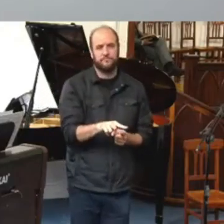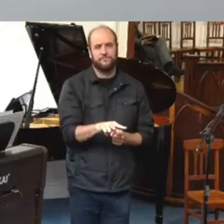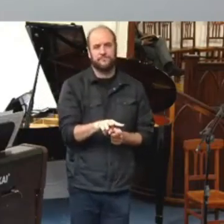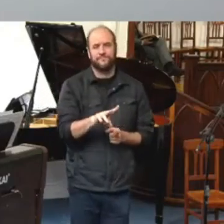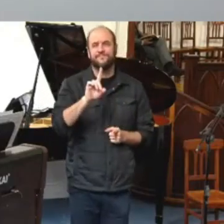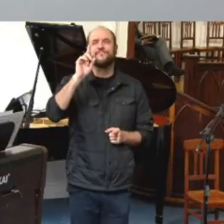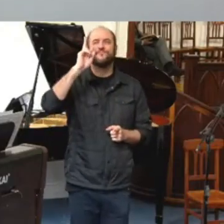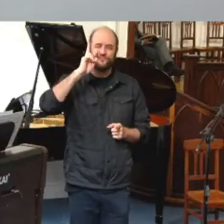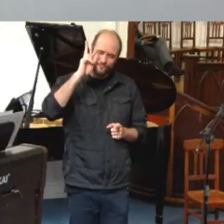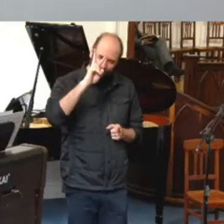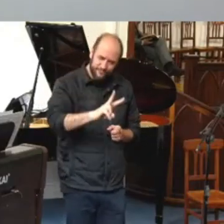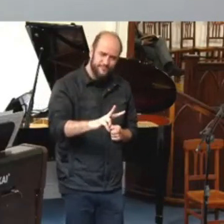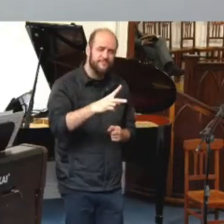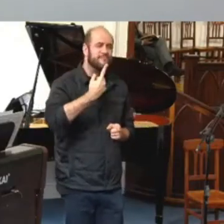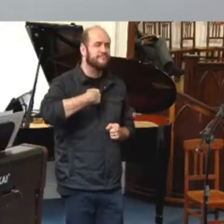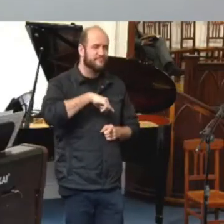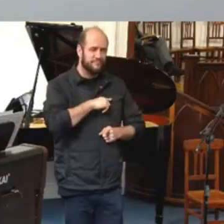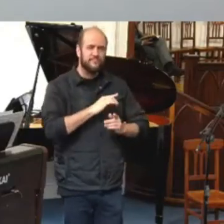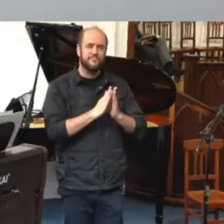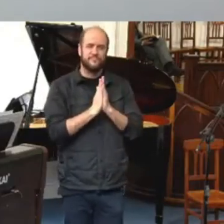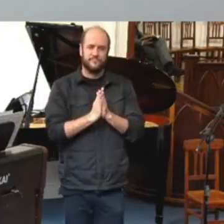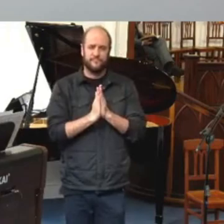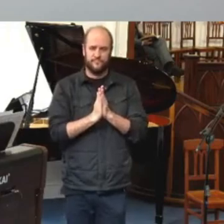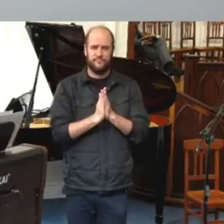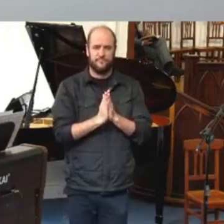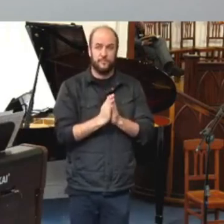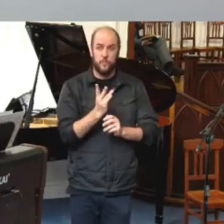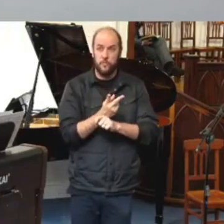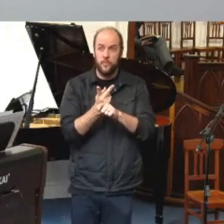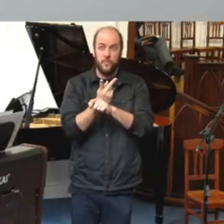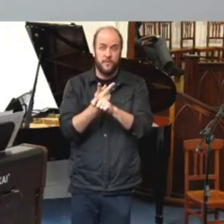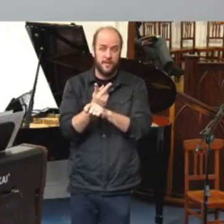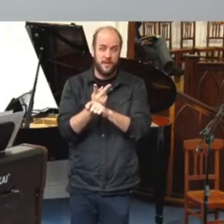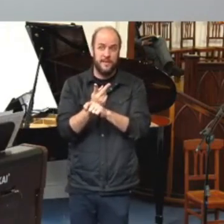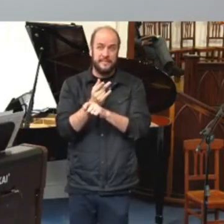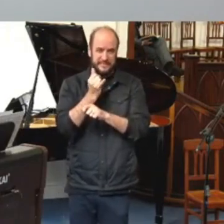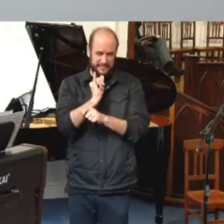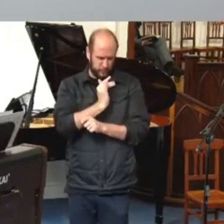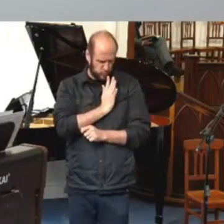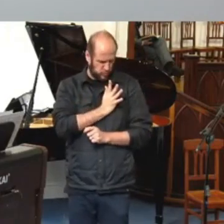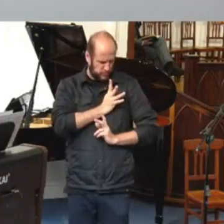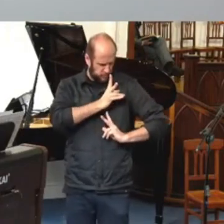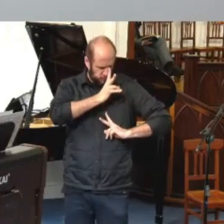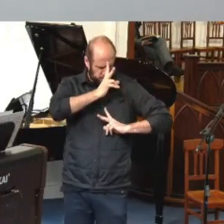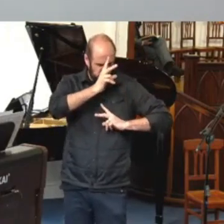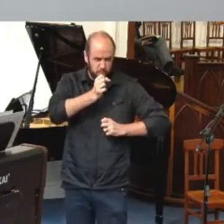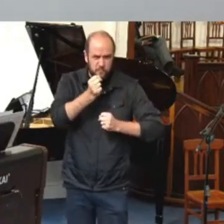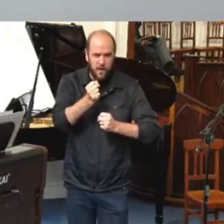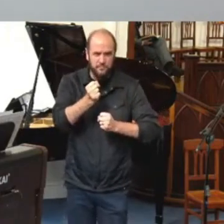e abri-se-vos-á. Buscai e achareis. Quando me buscarem, de todo o coração.